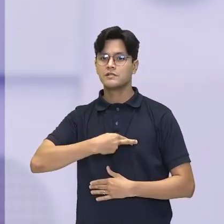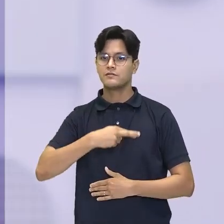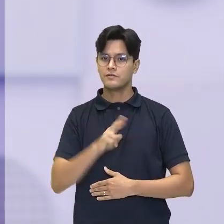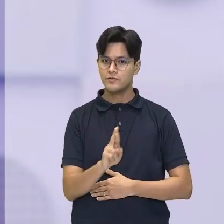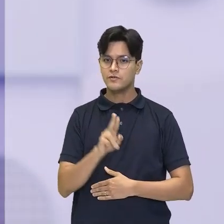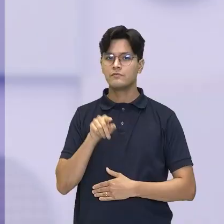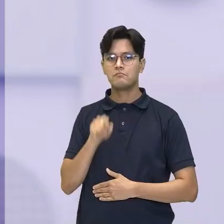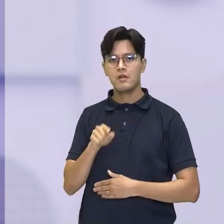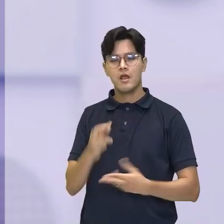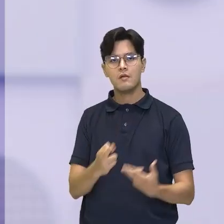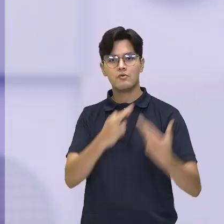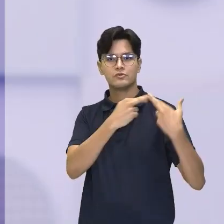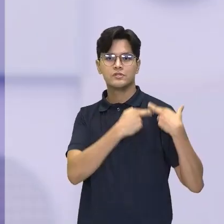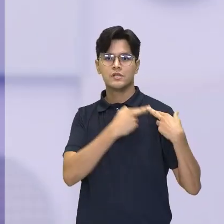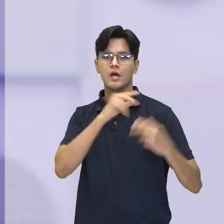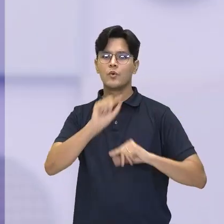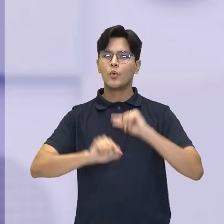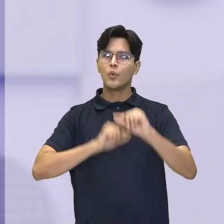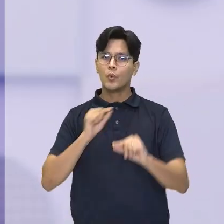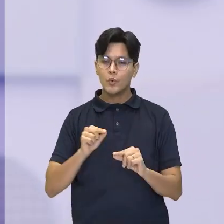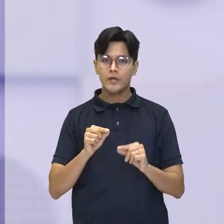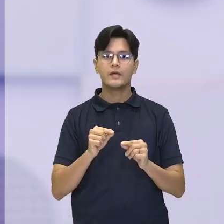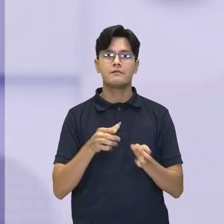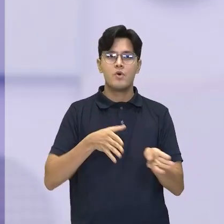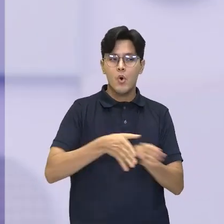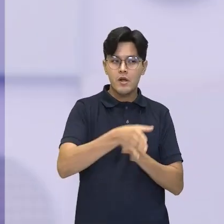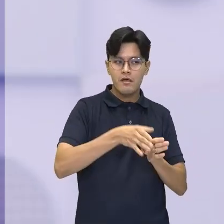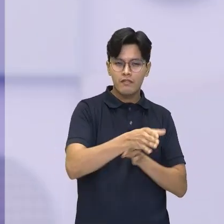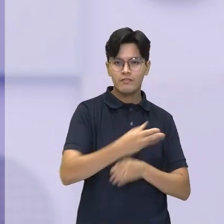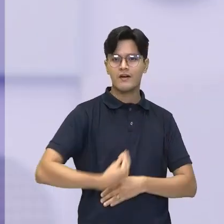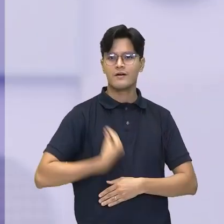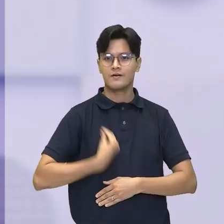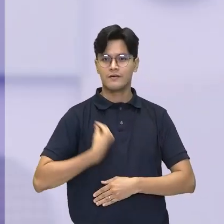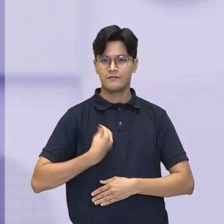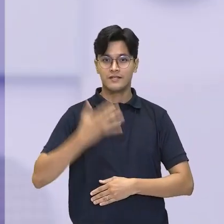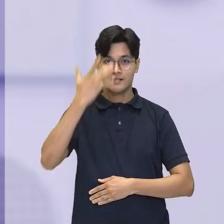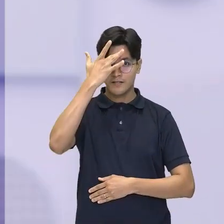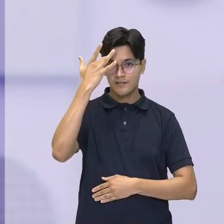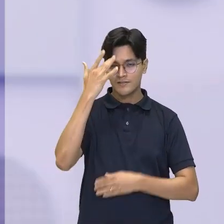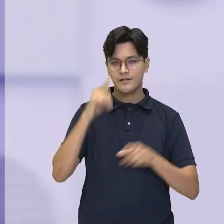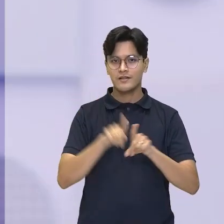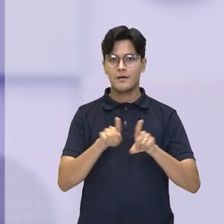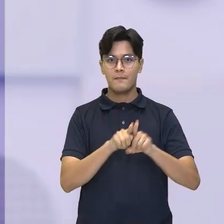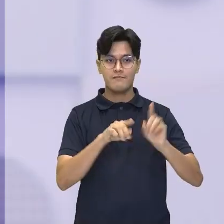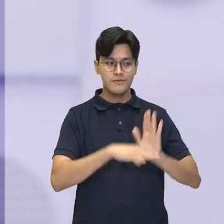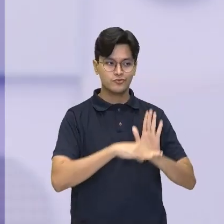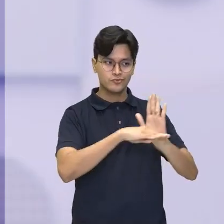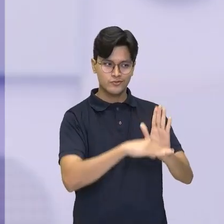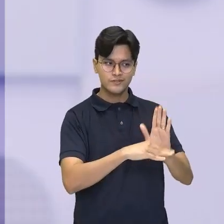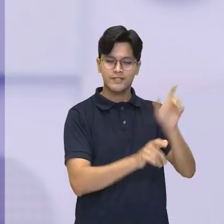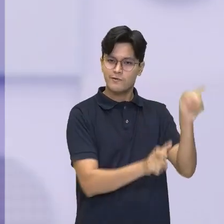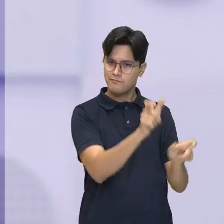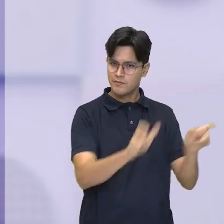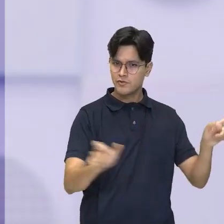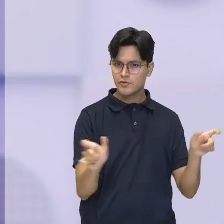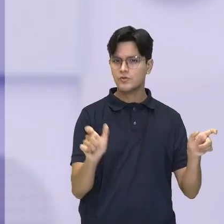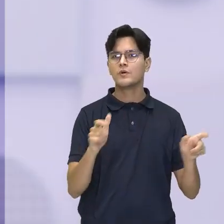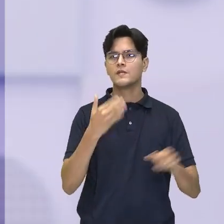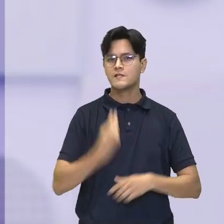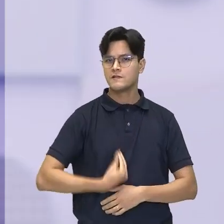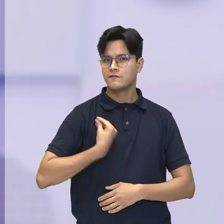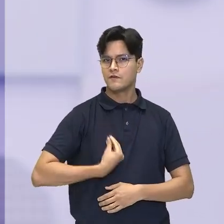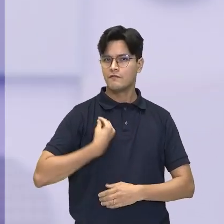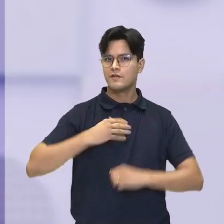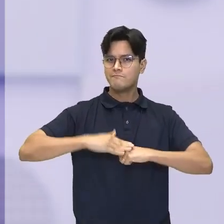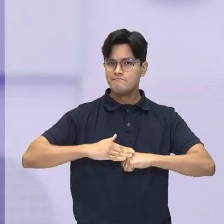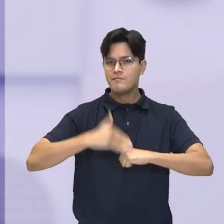por ajustar a vida das pessoas, por ajudar as pessoas a melhorar de vida, de condição social,